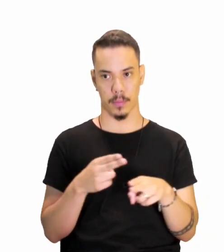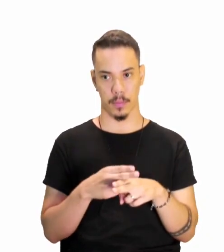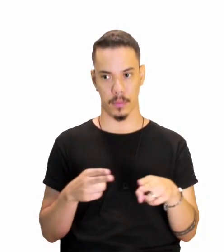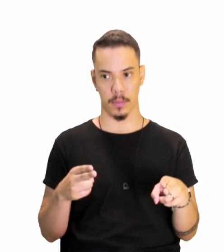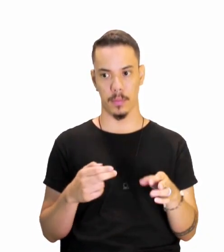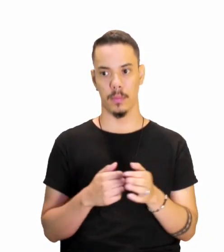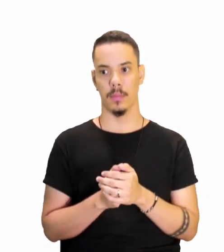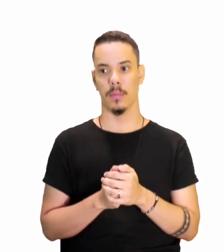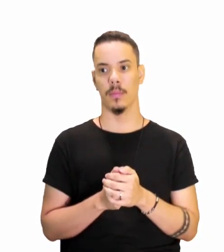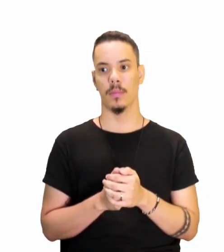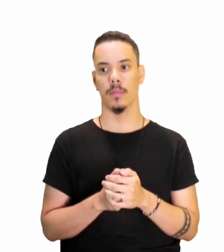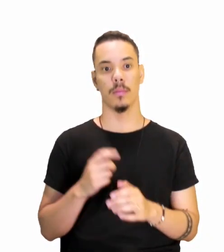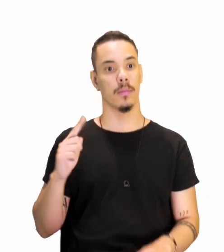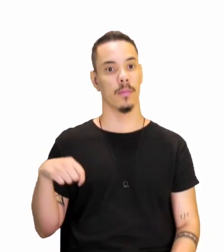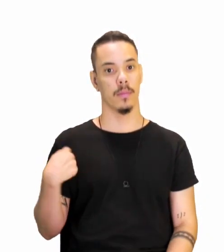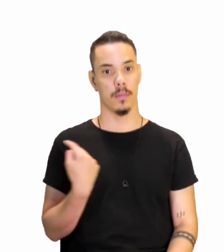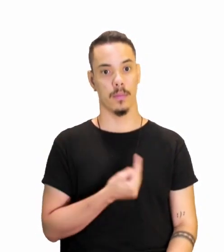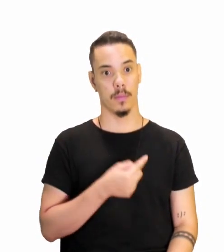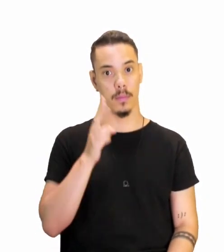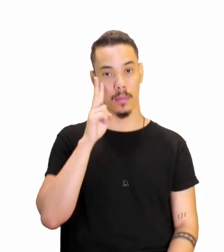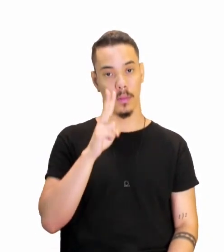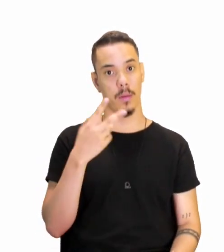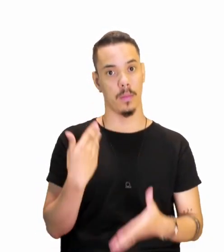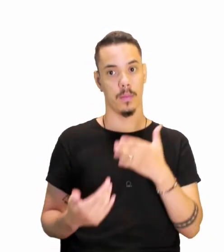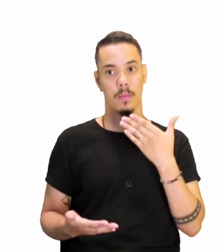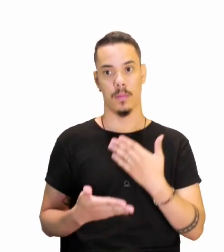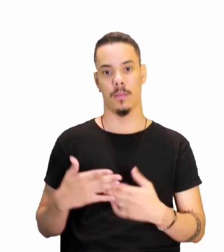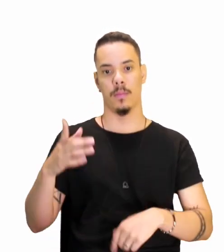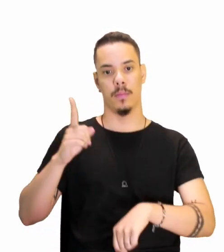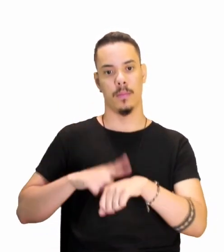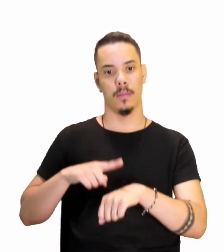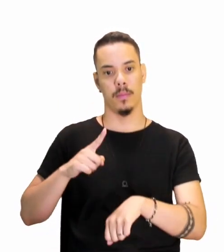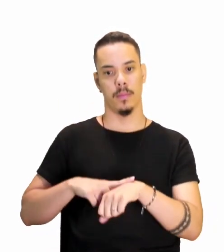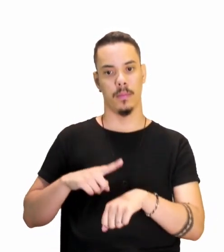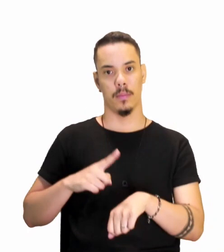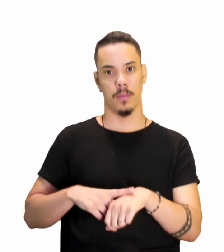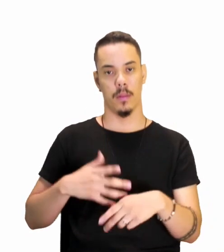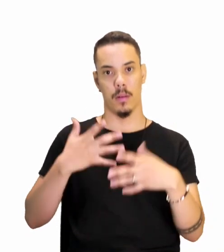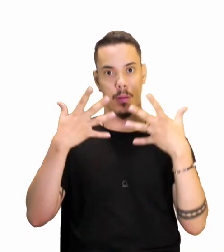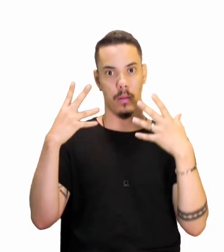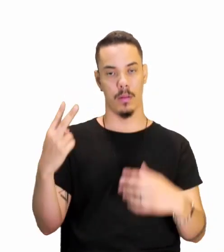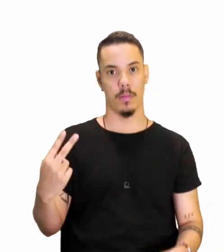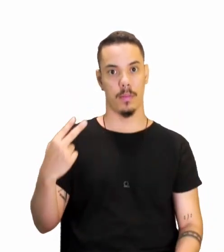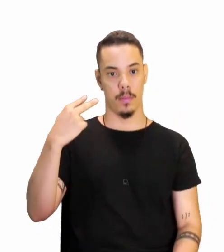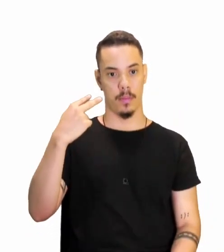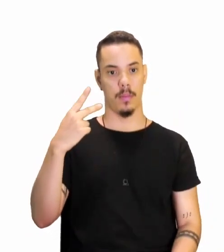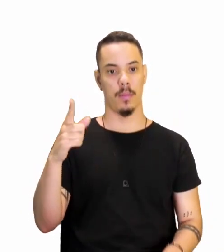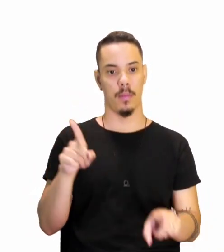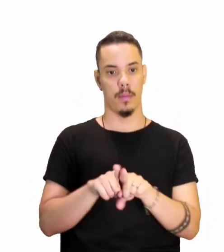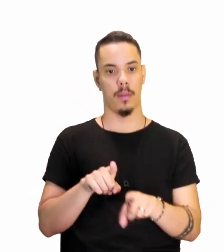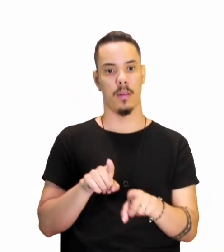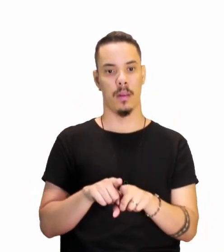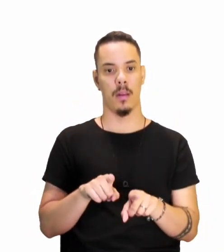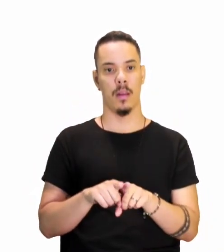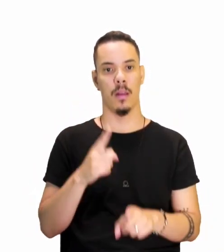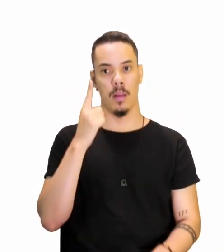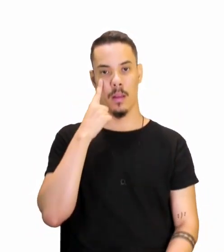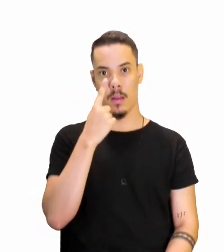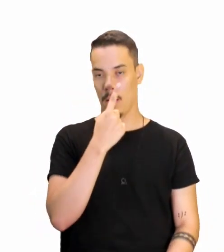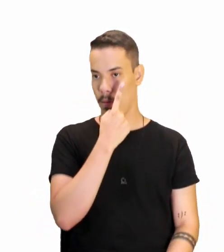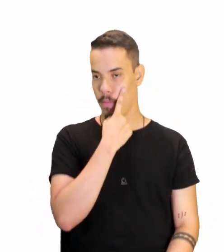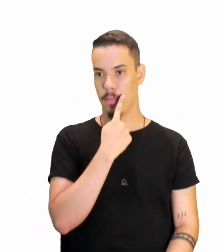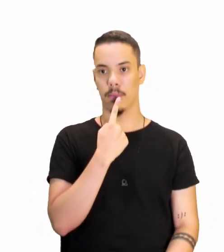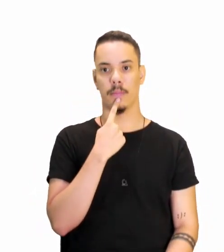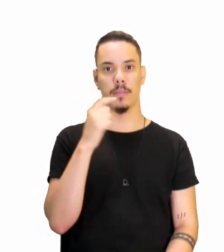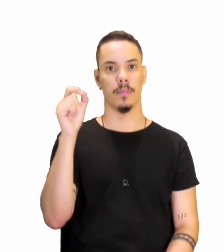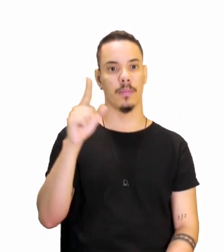Maria, enquanto estamos vendo a qualquer hora, em tuas faces a rosada aurora, em teus olhos e boca o sol e o